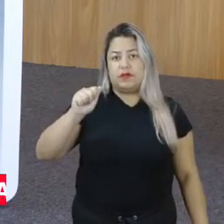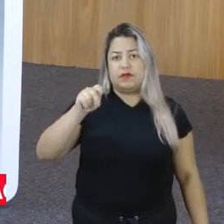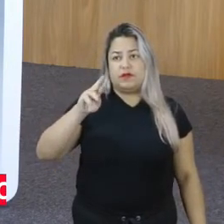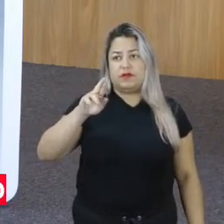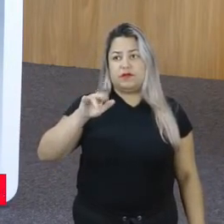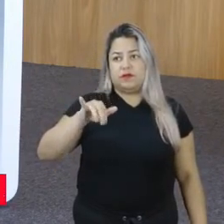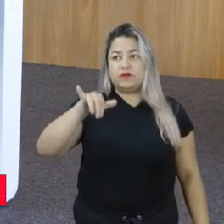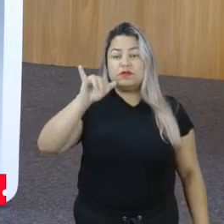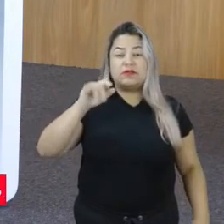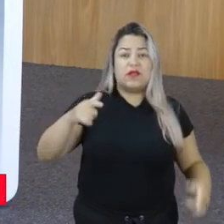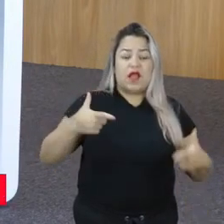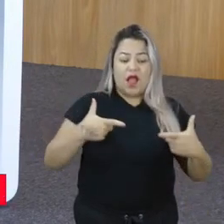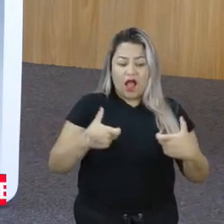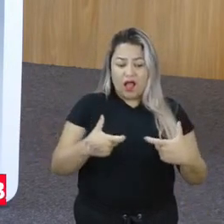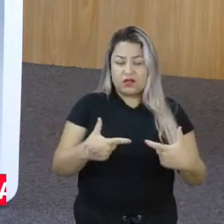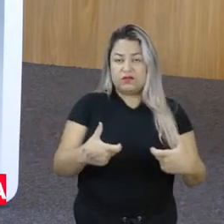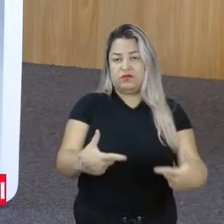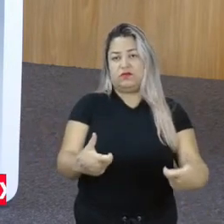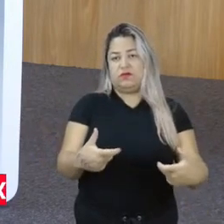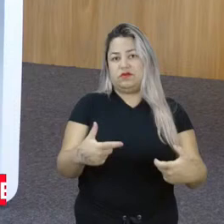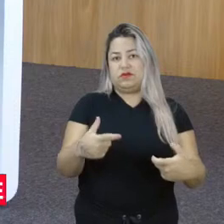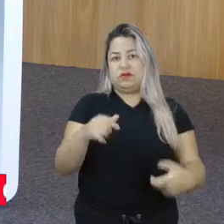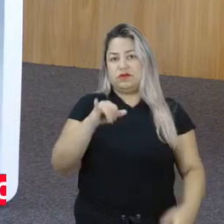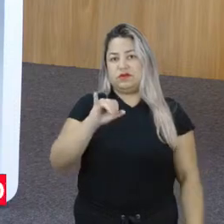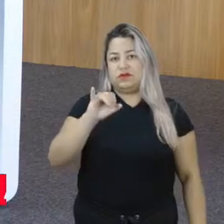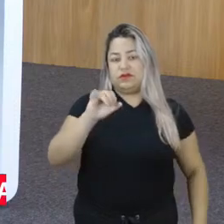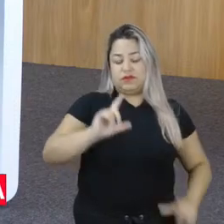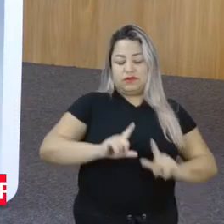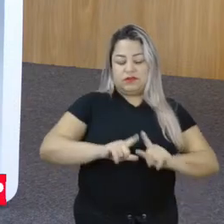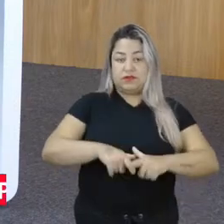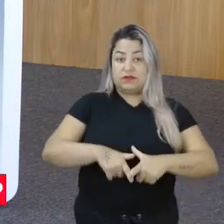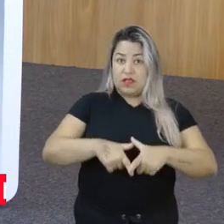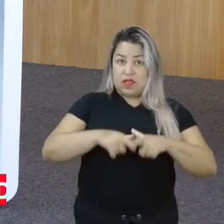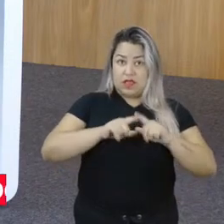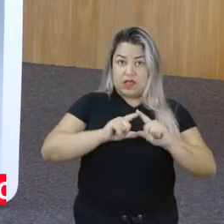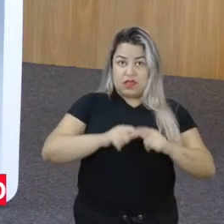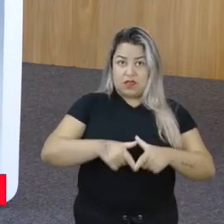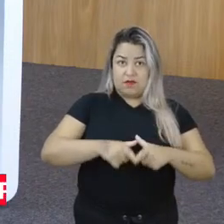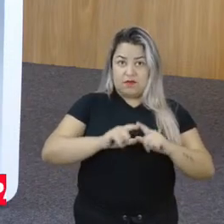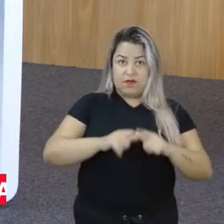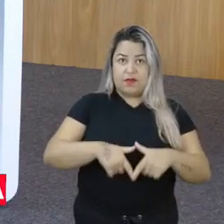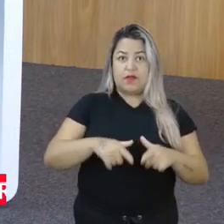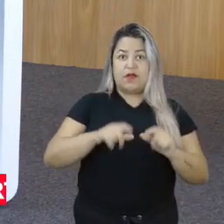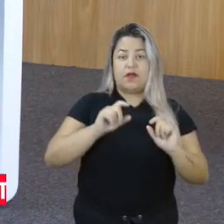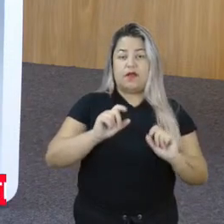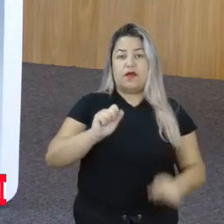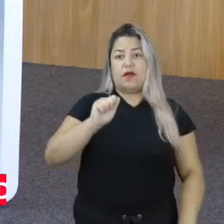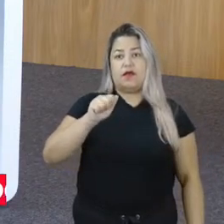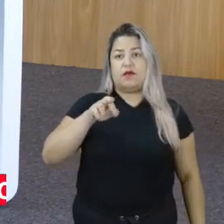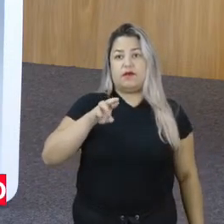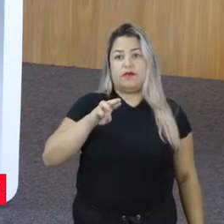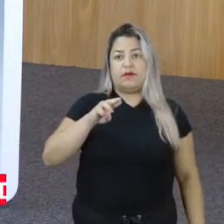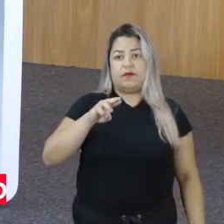brasileira na guerra ali entre Israel e o Hamas, a partir da matéria que foi publicada no nosso portal.